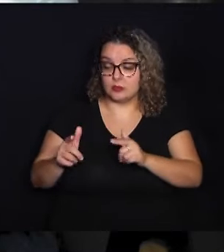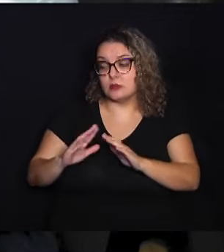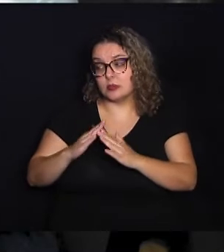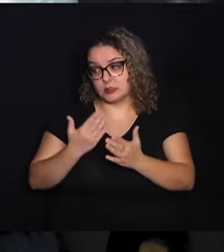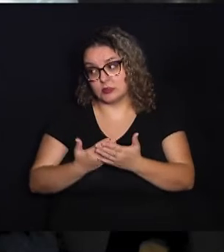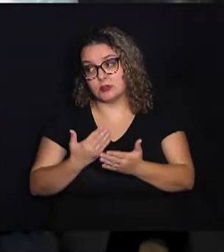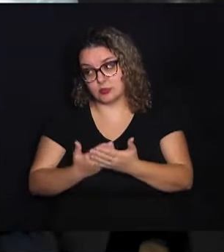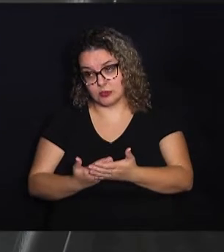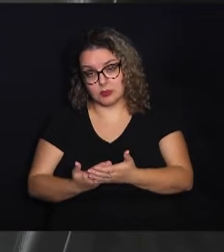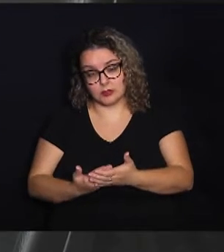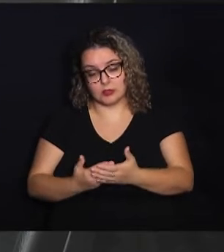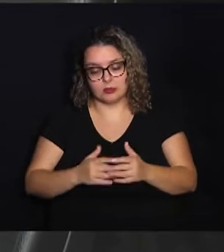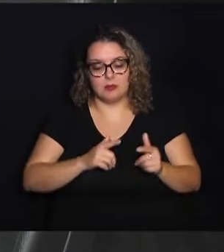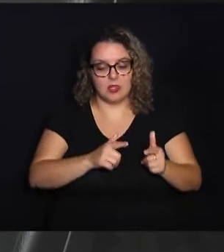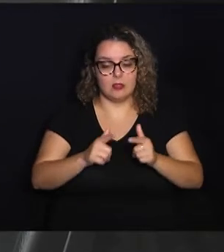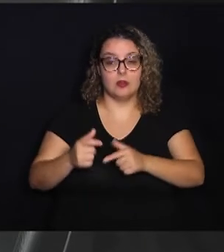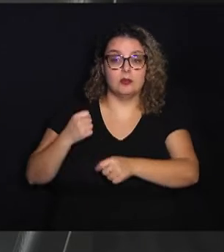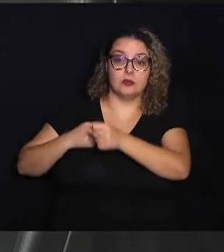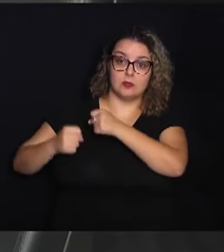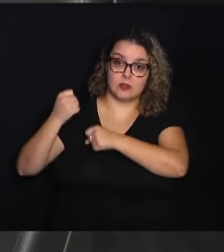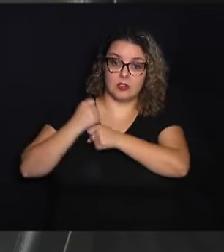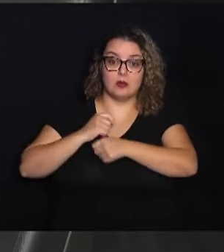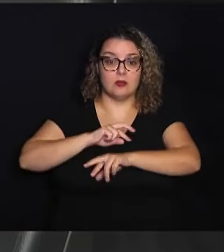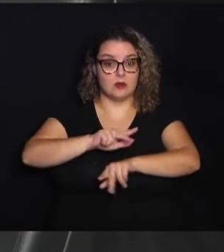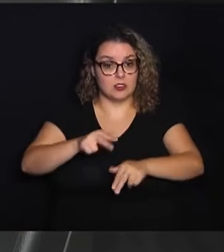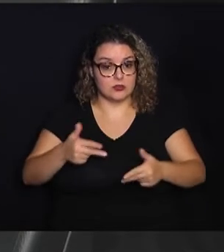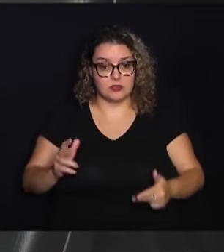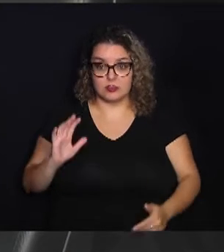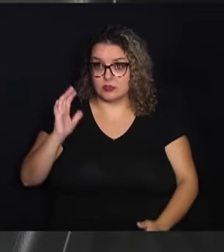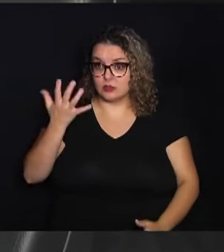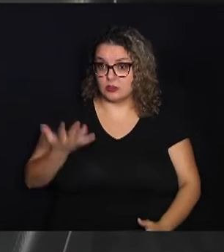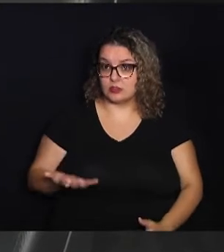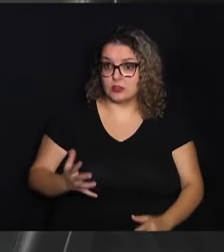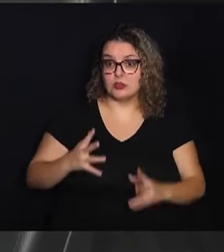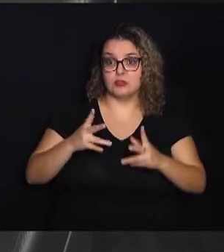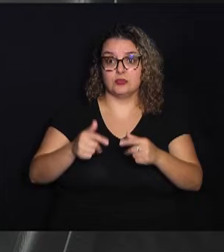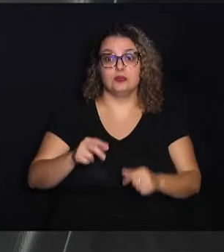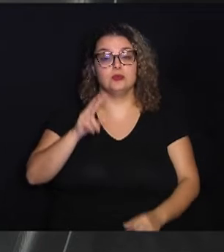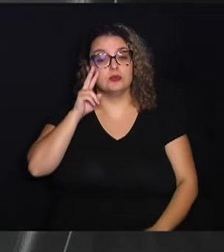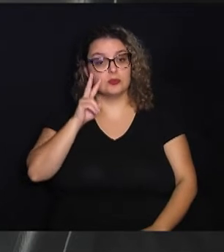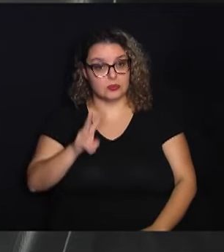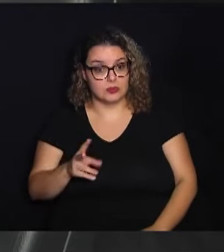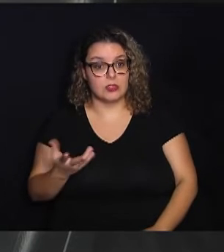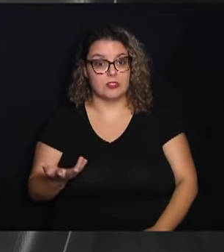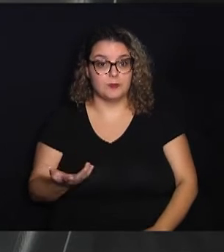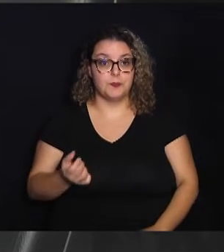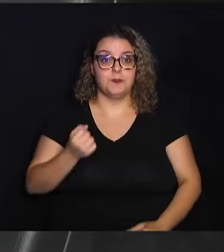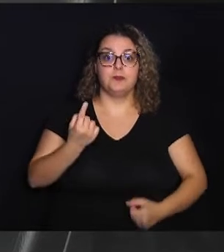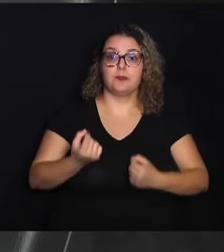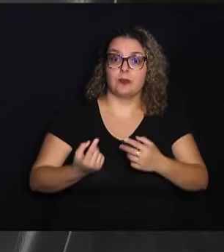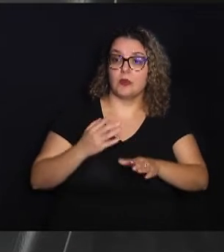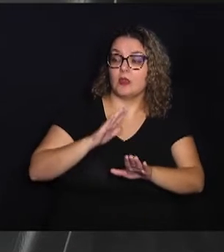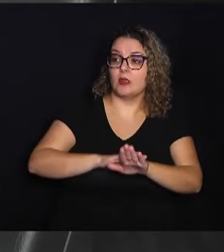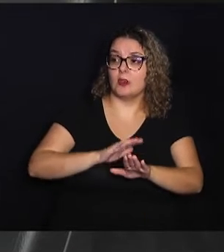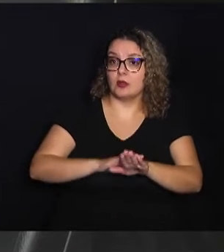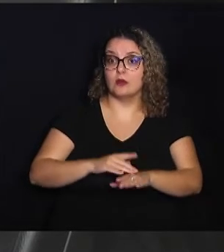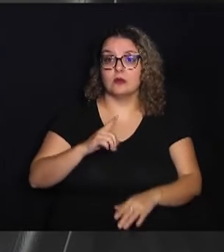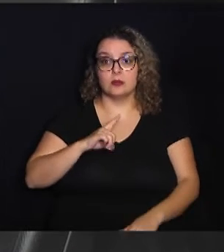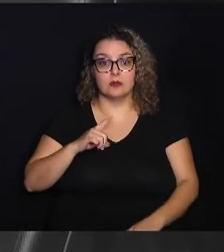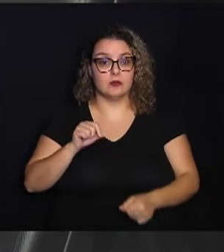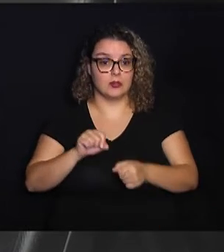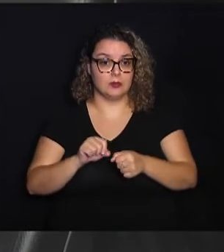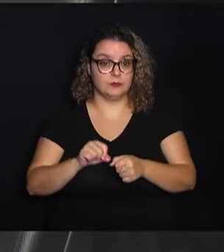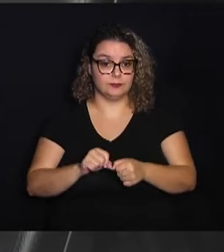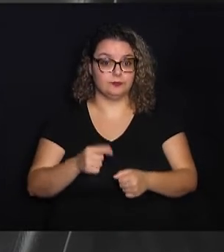escolas, né, principalmente no ano passado, muitas coisas aconteceram, e de tudo que a gente viu, algumas medidas tinham que ser tomadas. A